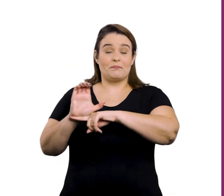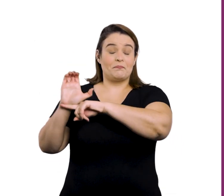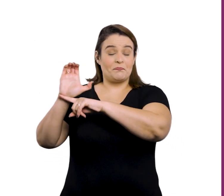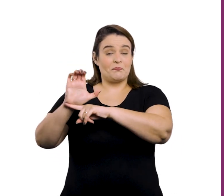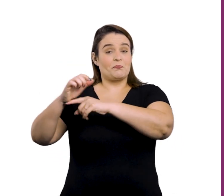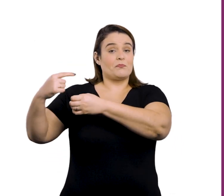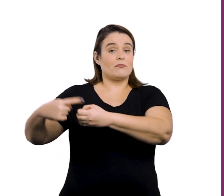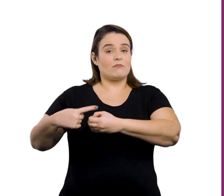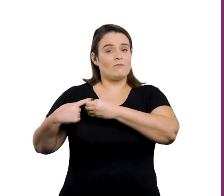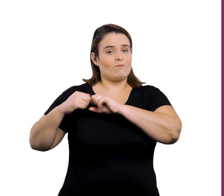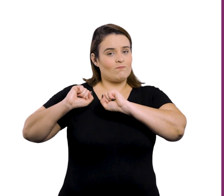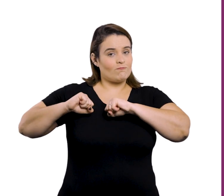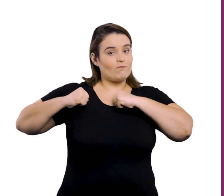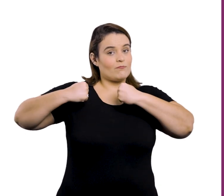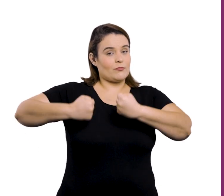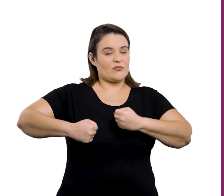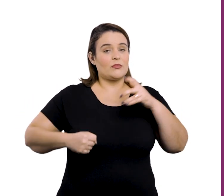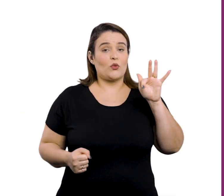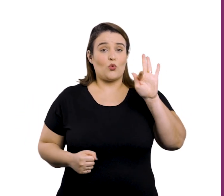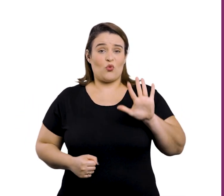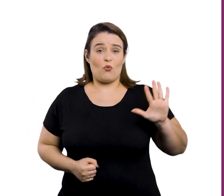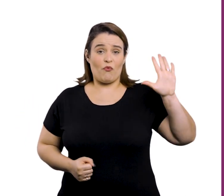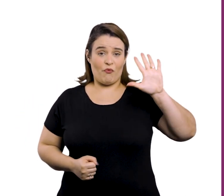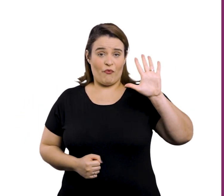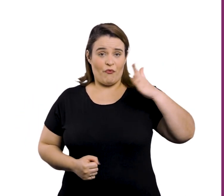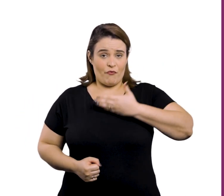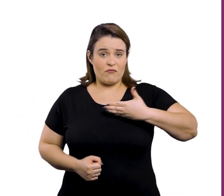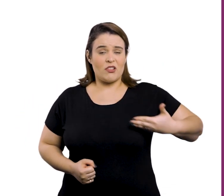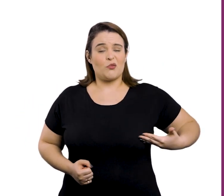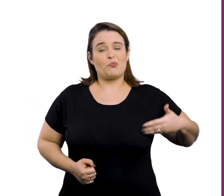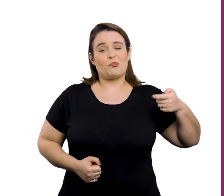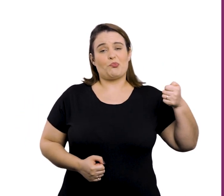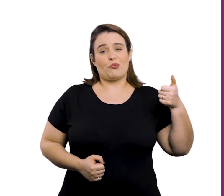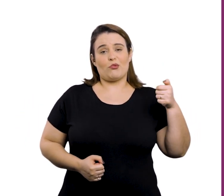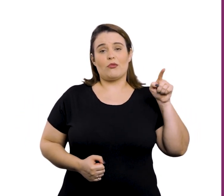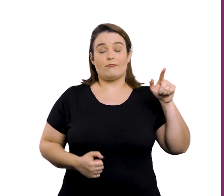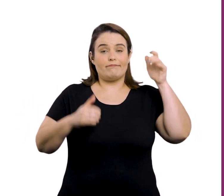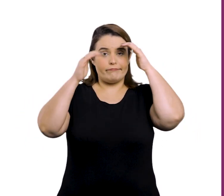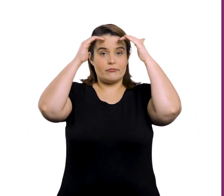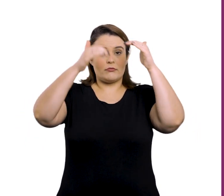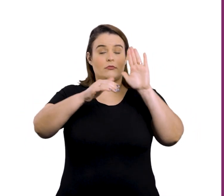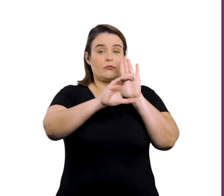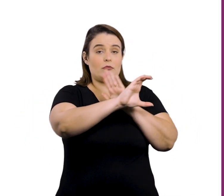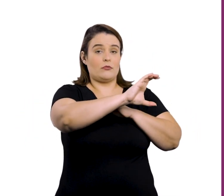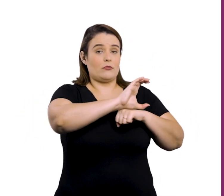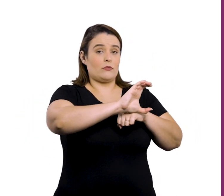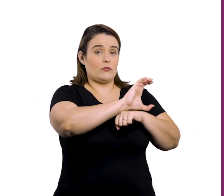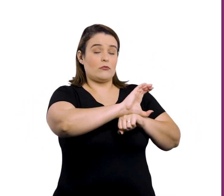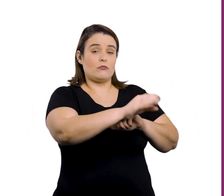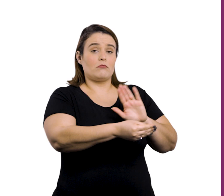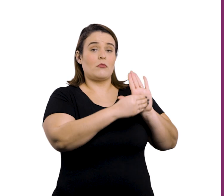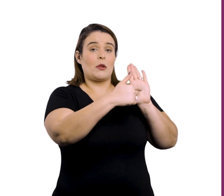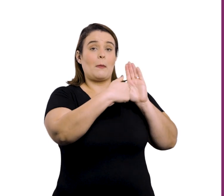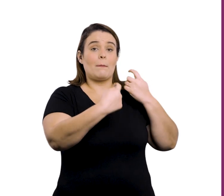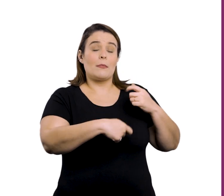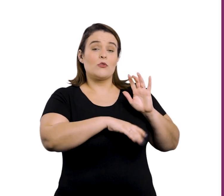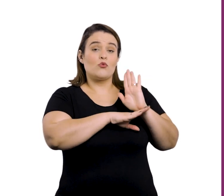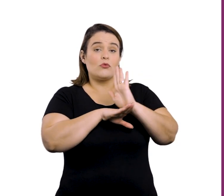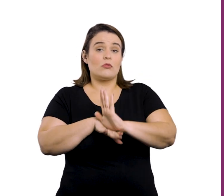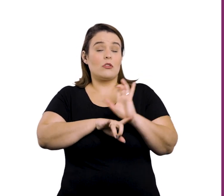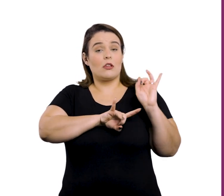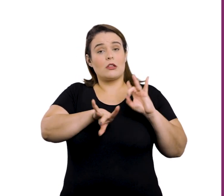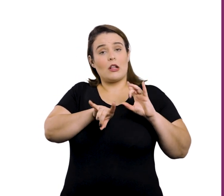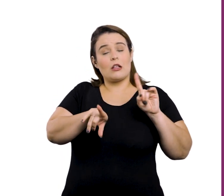Enquanto estados e municípios se esforçam muito, o governo federal faz pouco, descumprindo o preceito constitucional de que